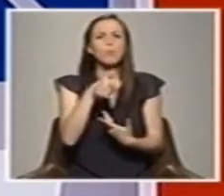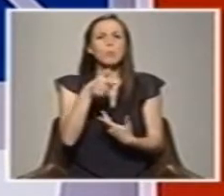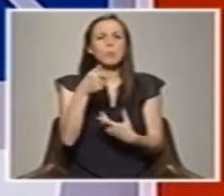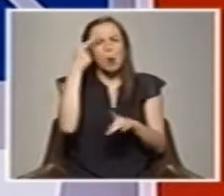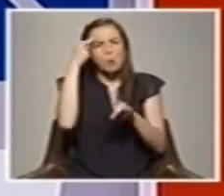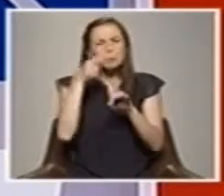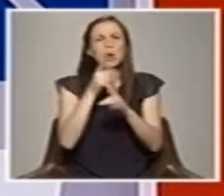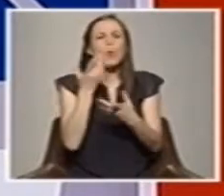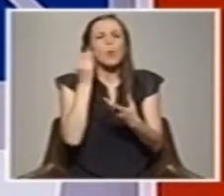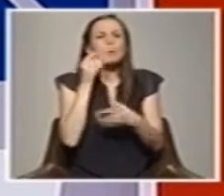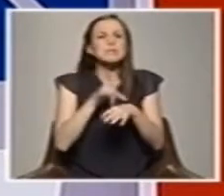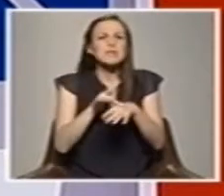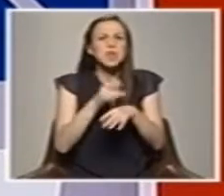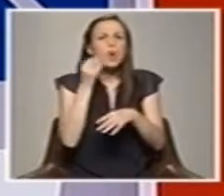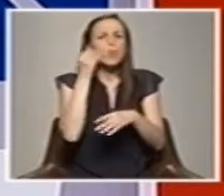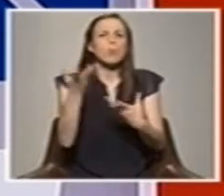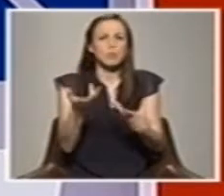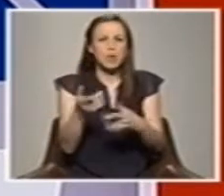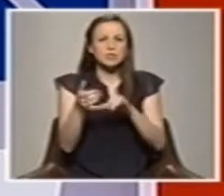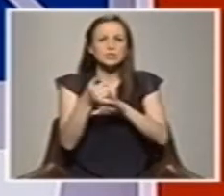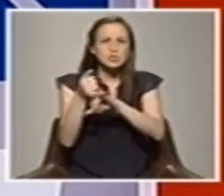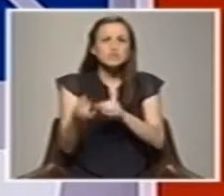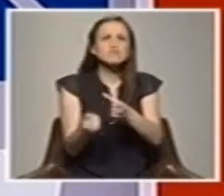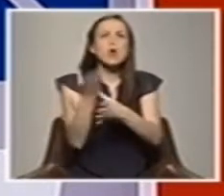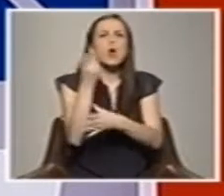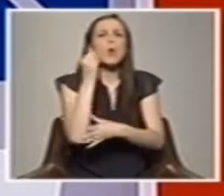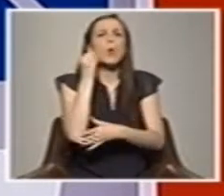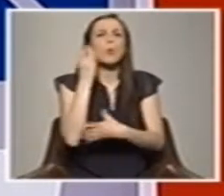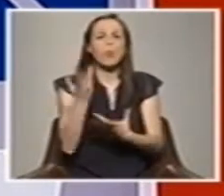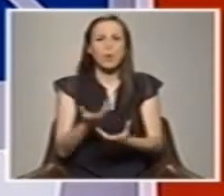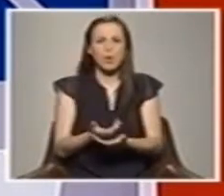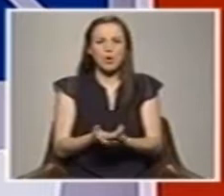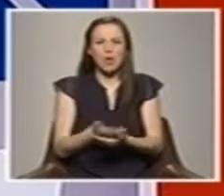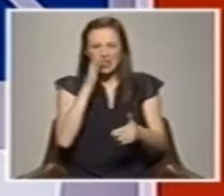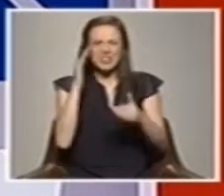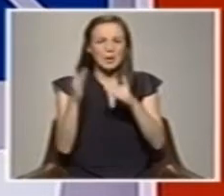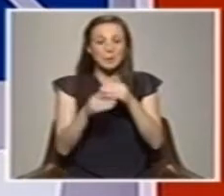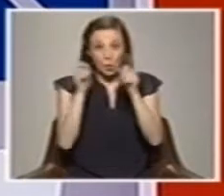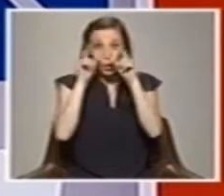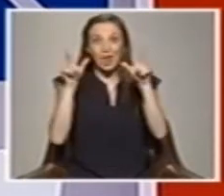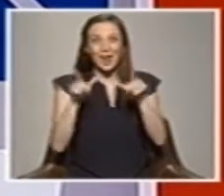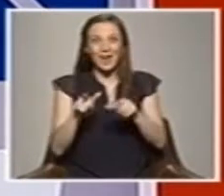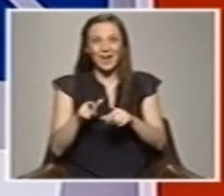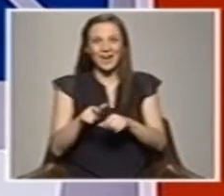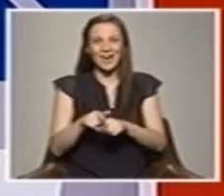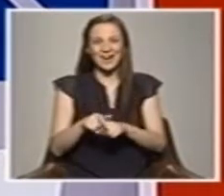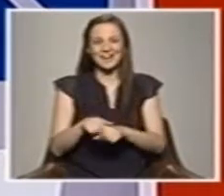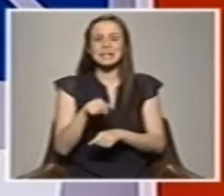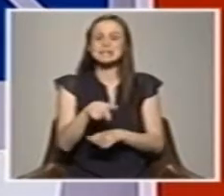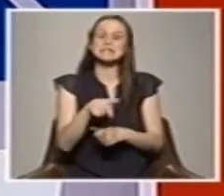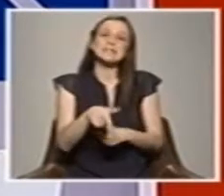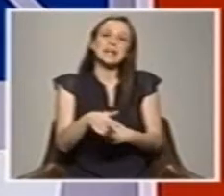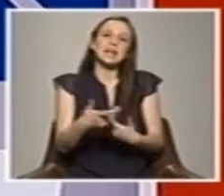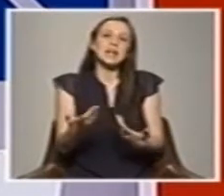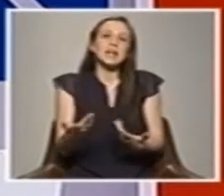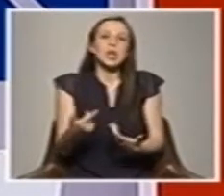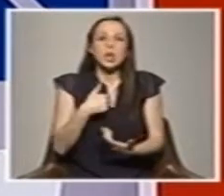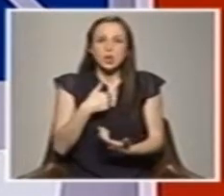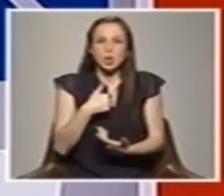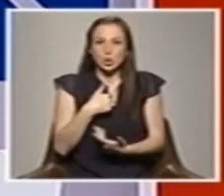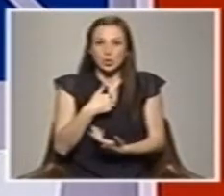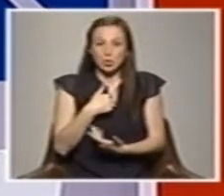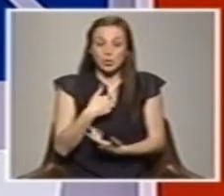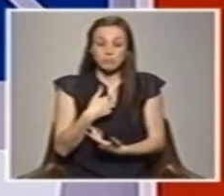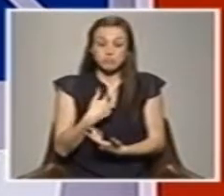problema. A associação deve ter surgido. A associação surgiu... Porque de repente acordaram para este problema do desperdício alimentar. Porque em torno do comandante, eu